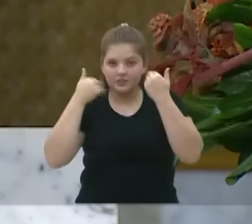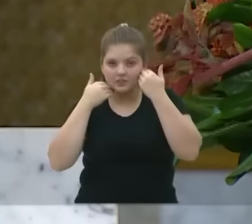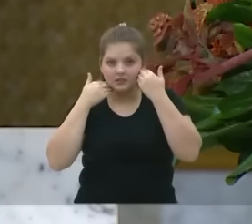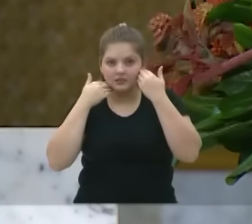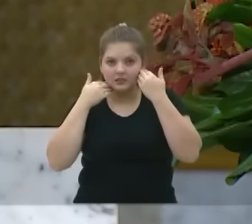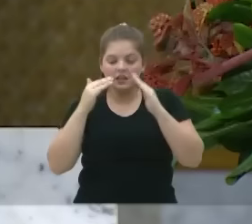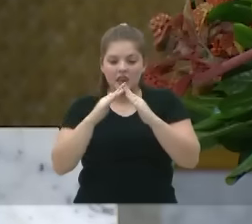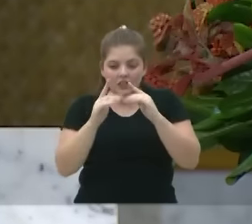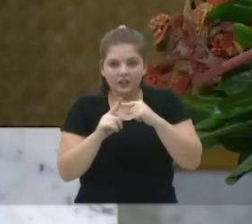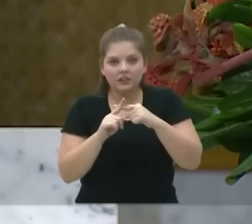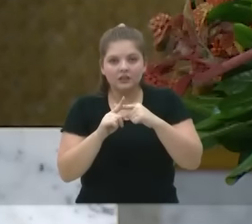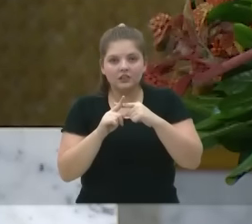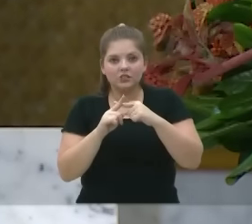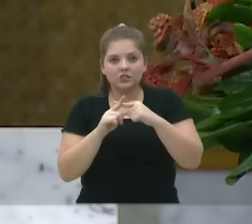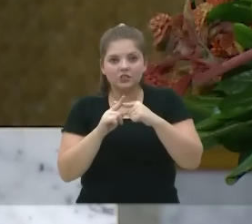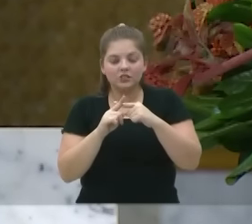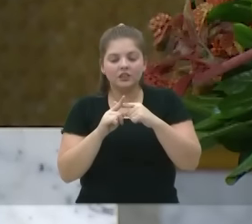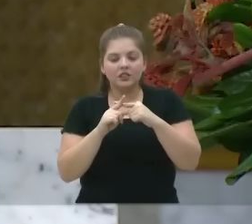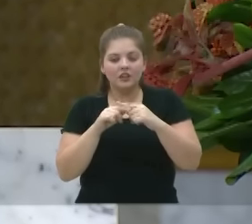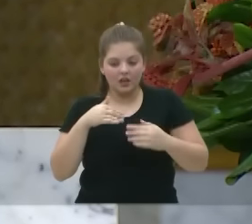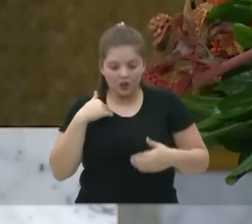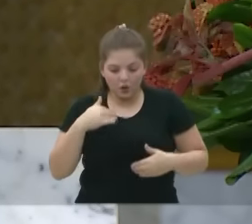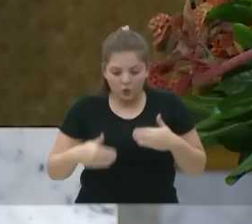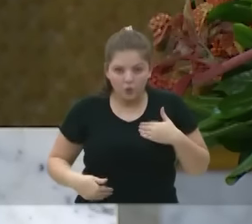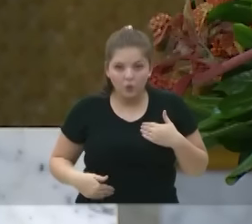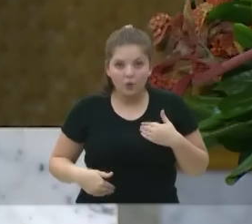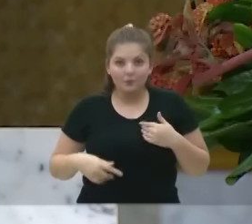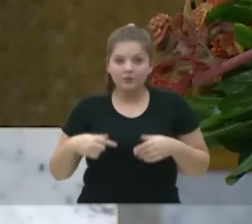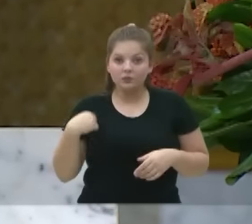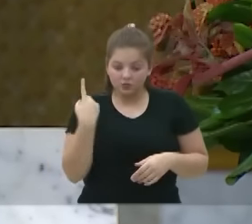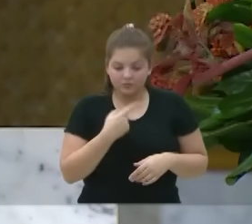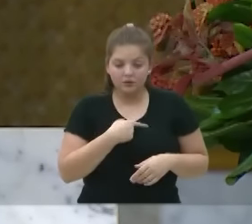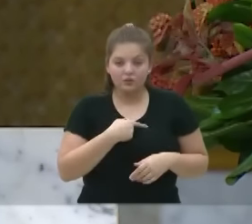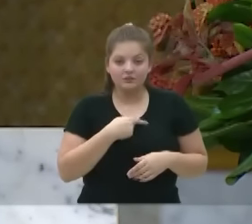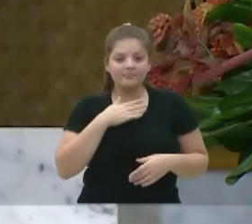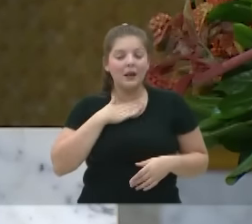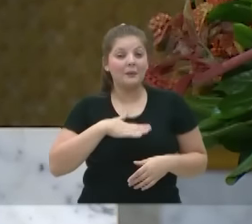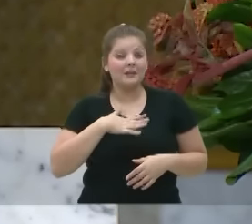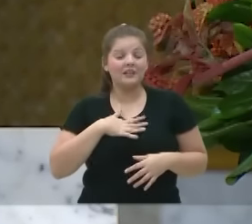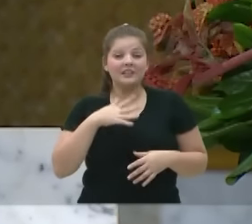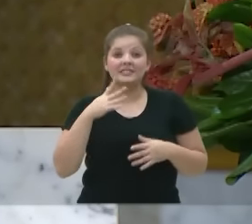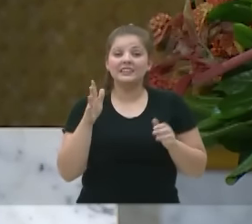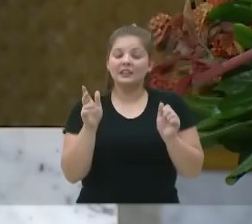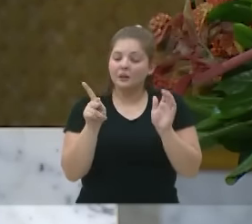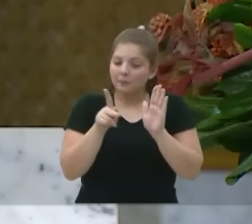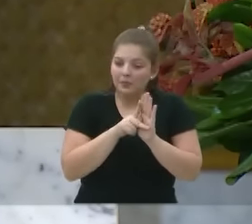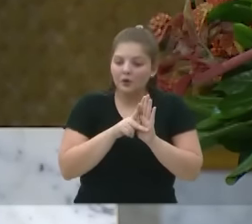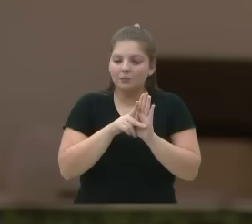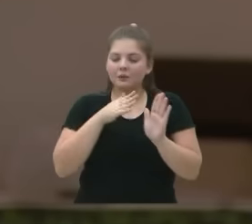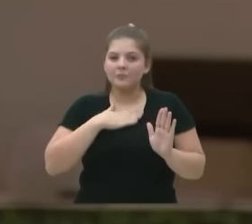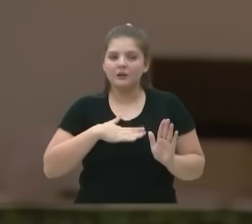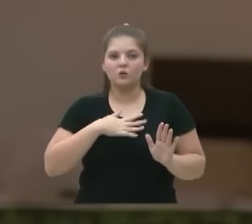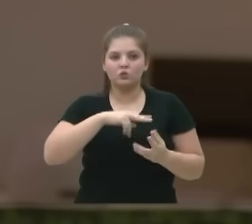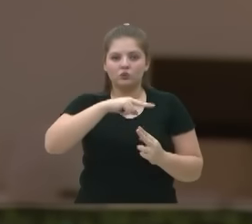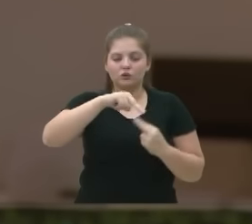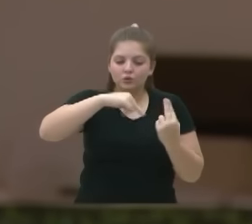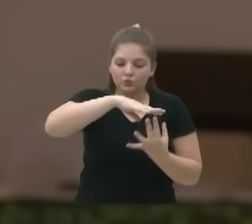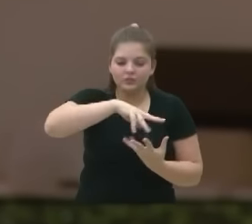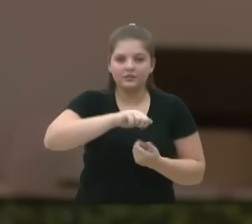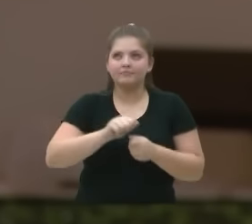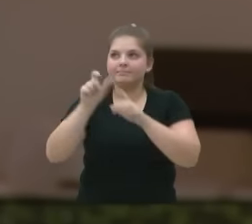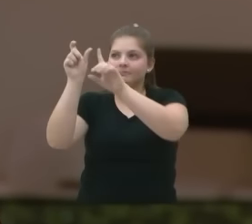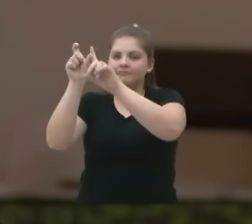seu corpo, a plenitude daquele que possui a plenitude universal. Palavra do Senhor.